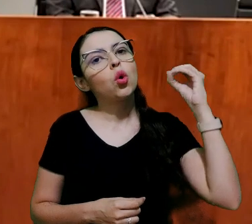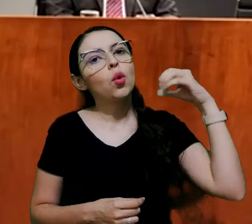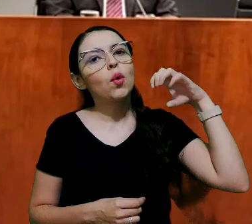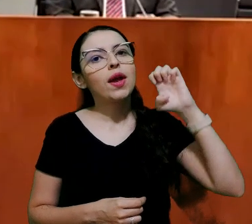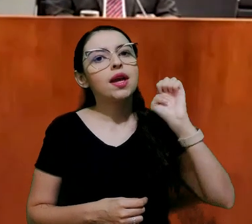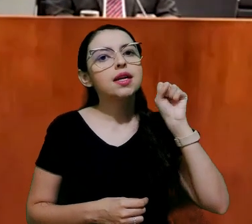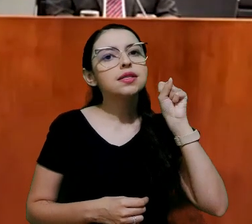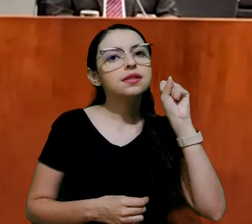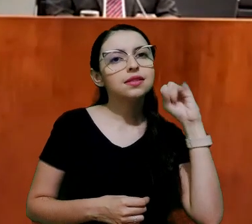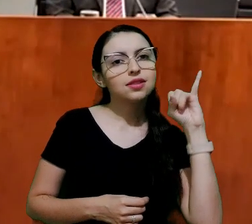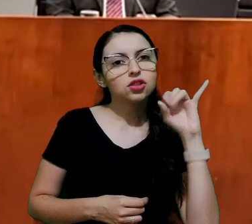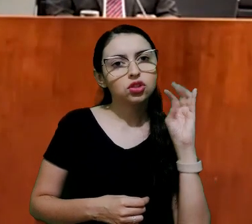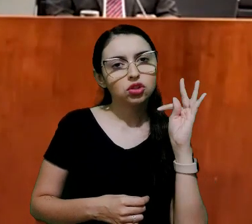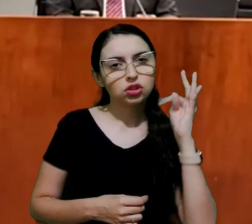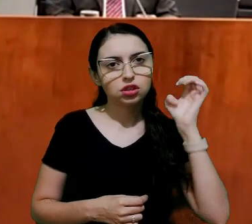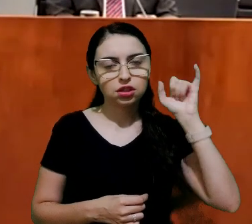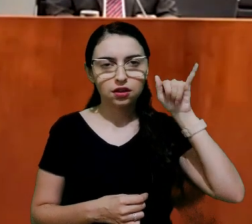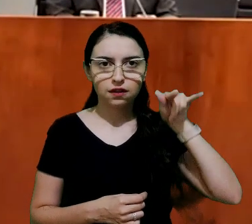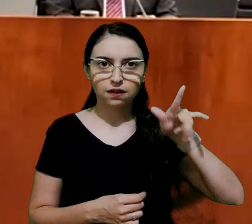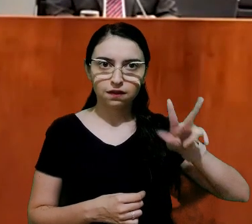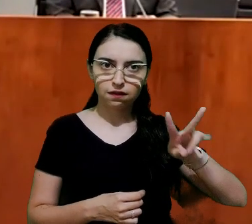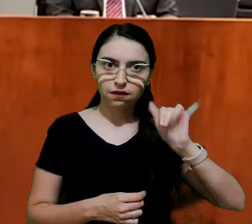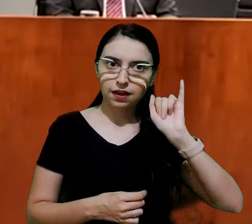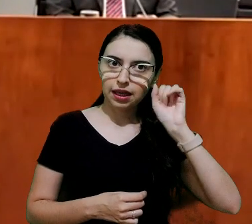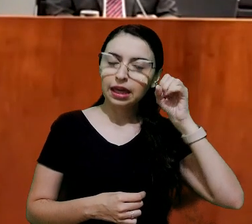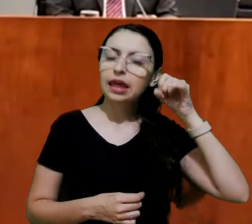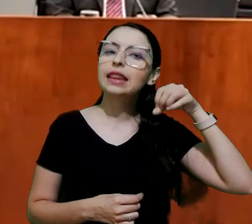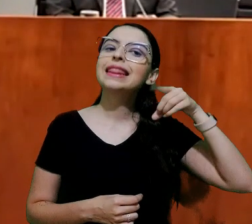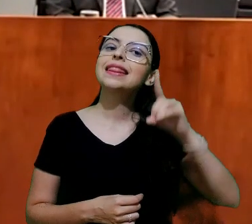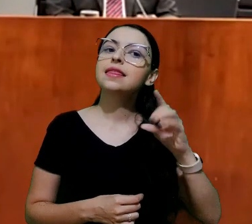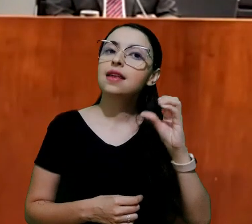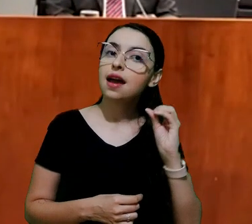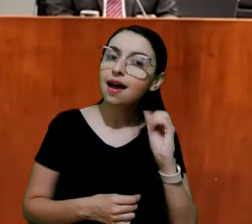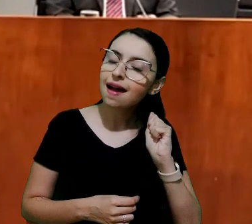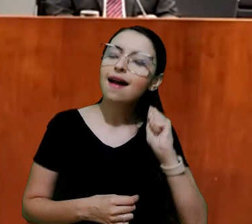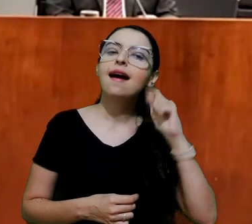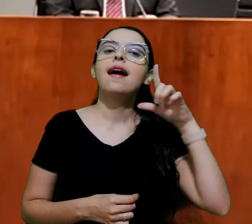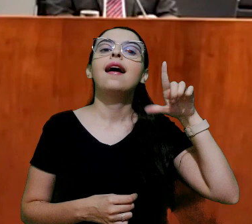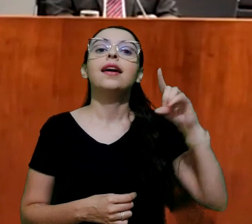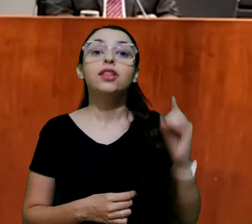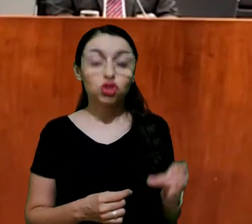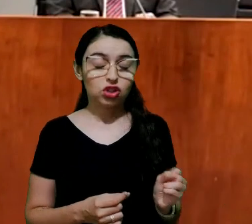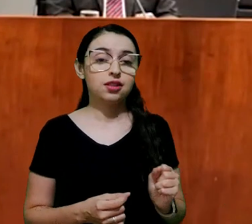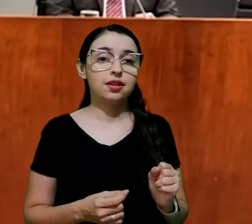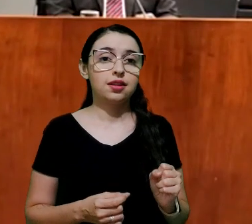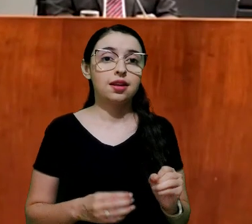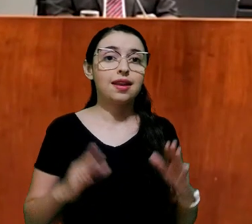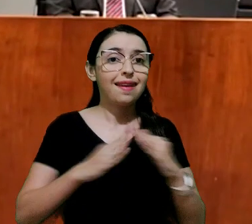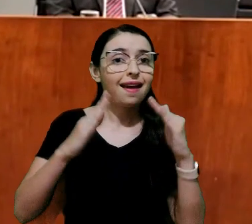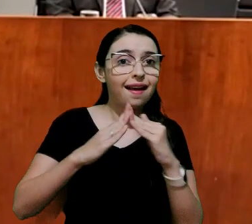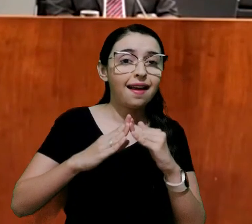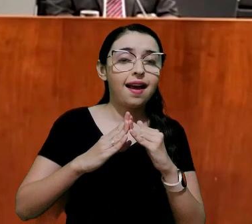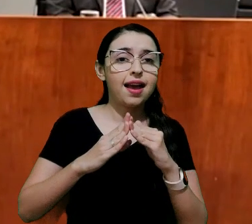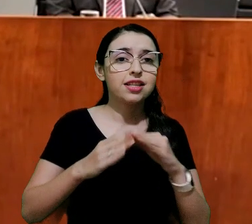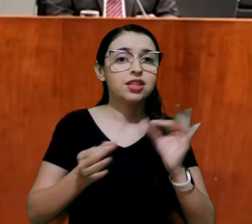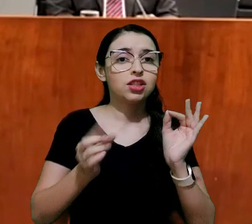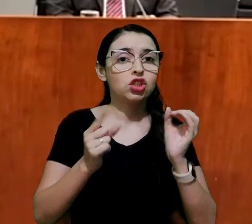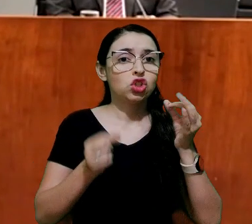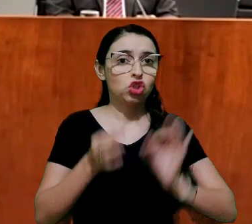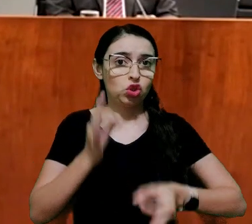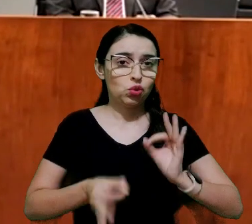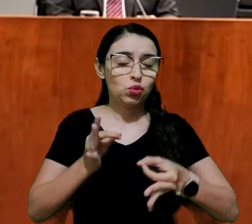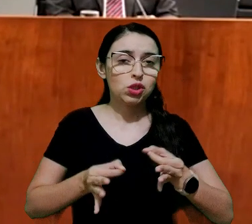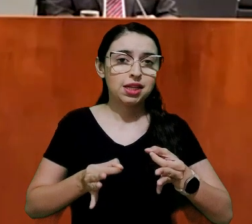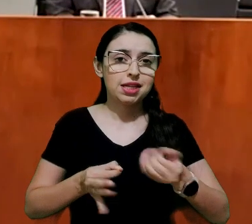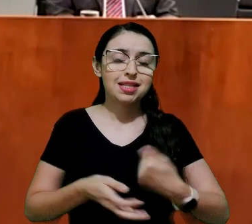desembargadores federais, de juízes, de quem exerce o poder jurisdicional do Estado, é reafirmar